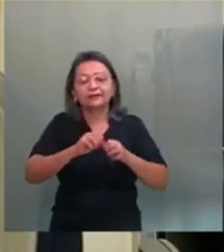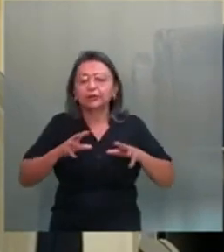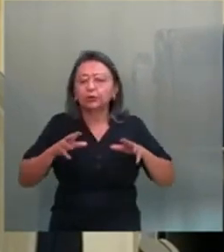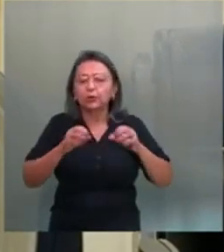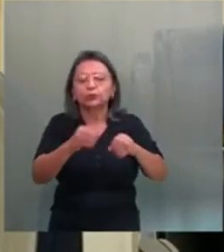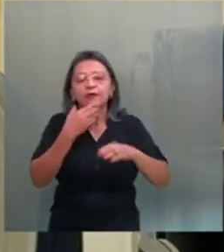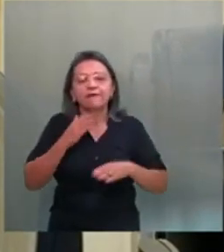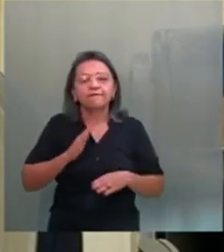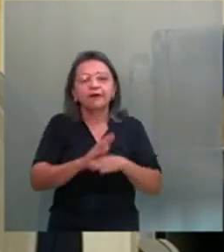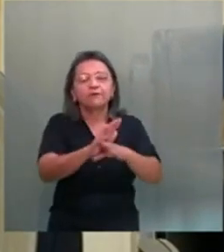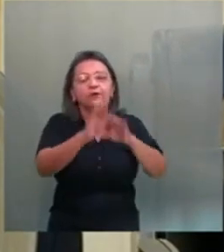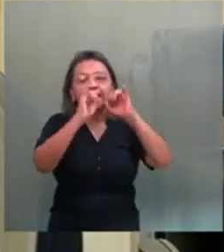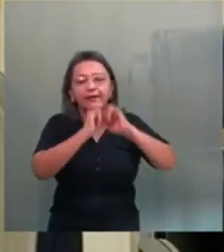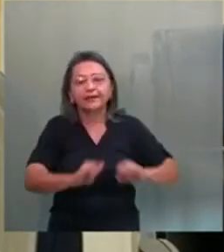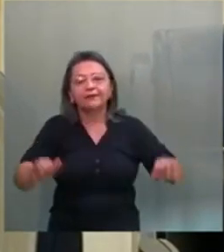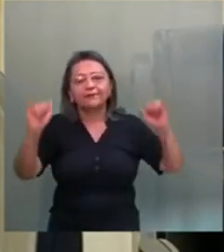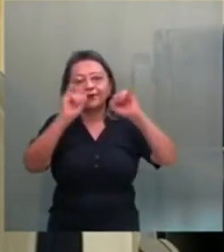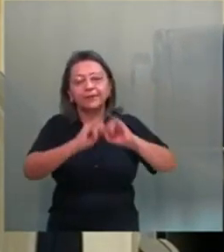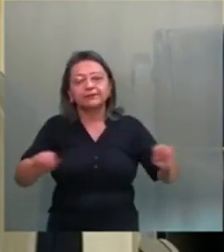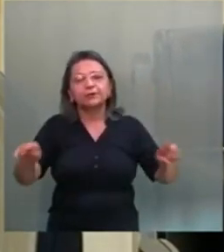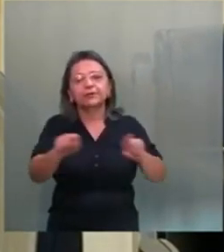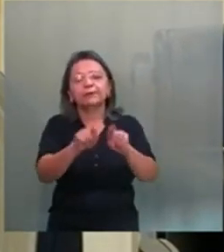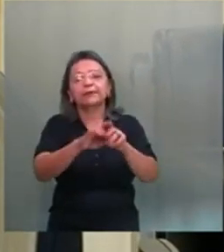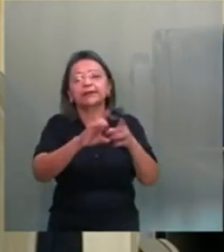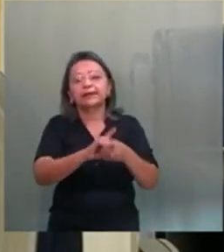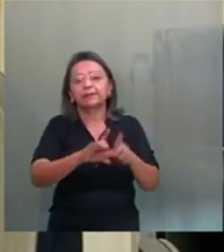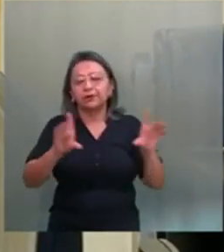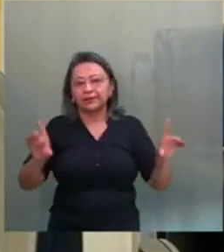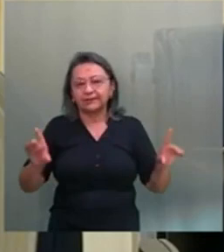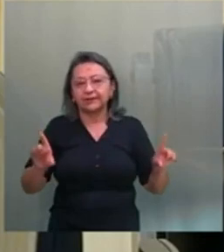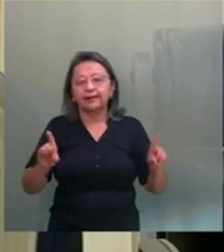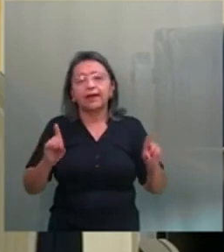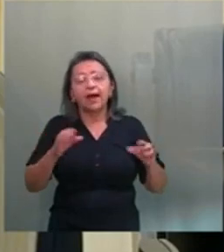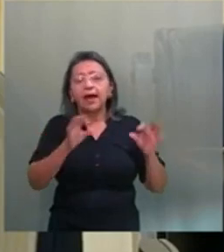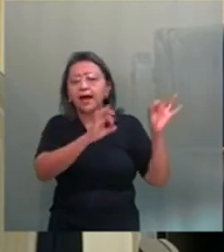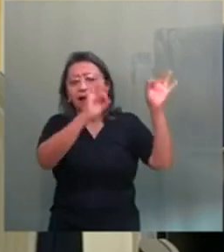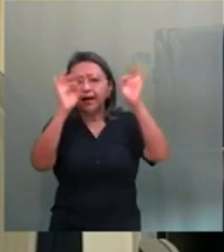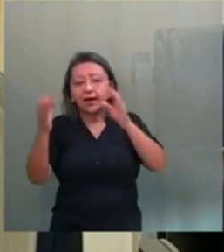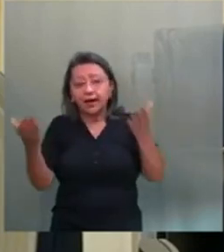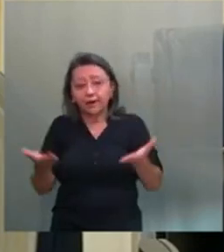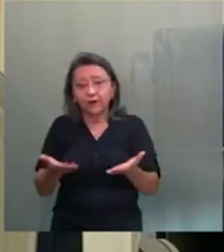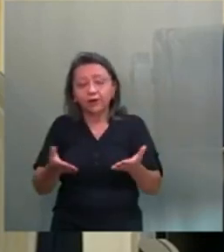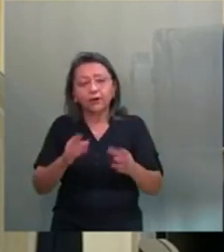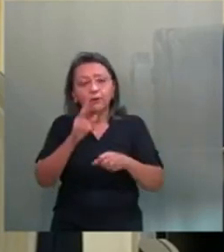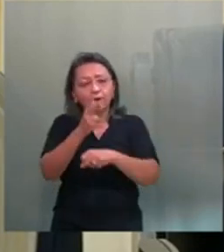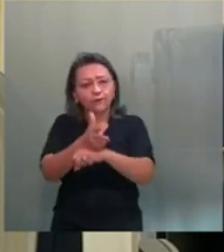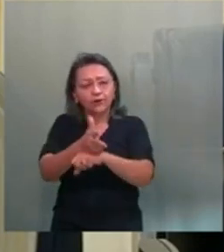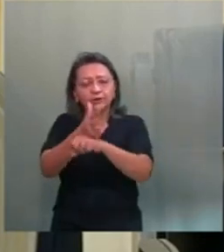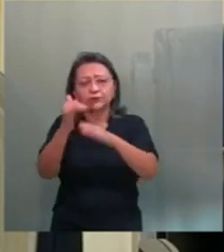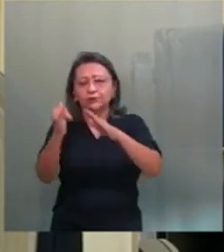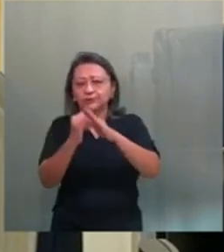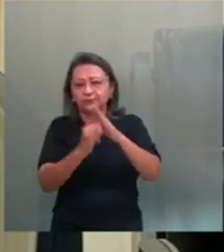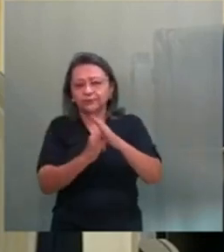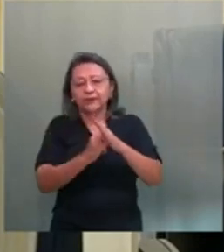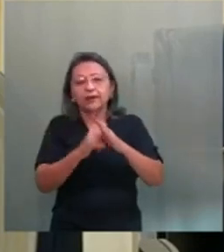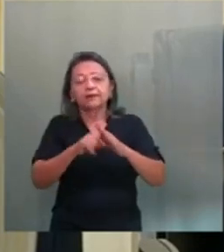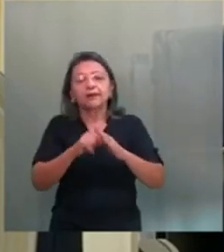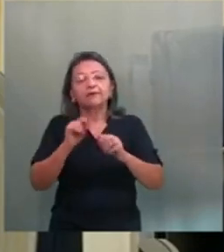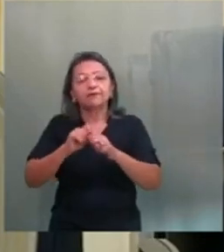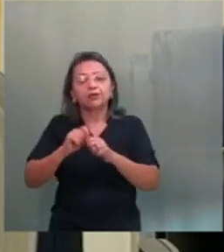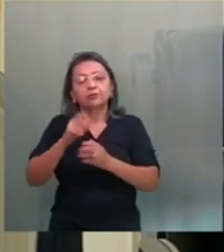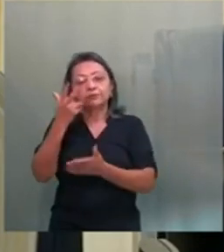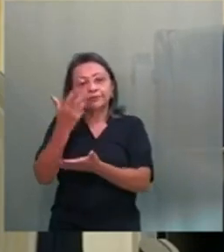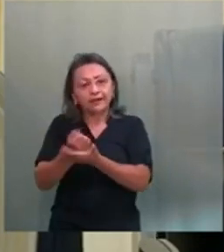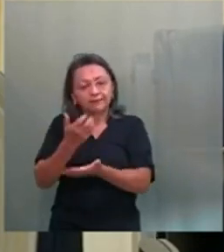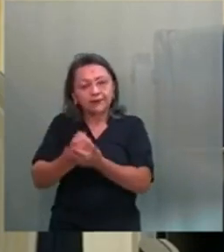em favor da informação e da democracia. Assistiremos agora a um vídeo institucional produzido pela